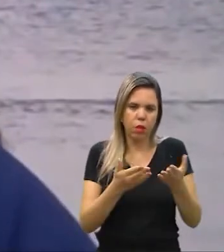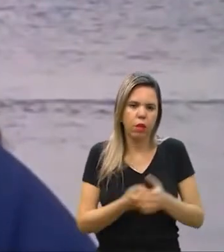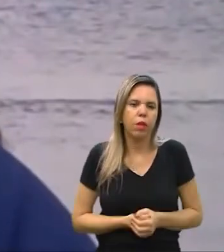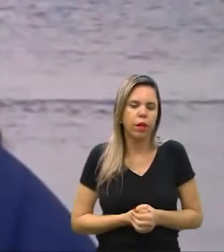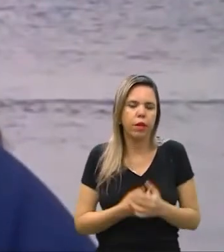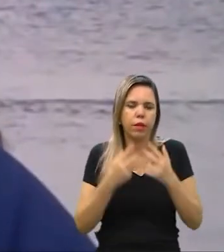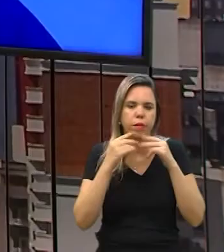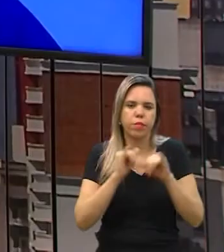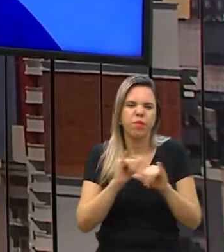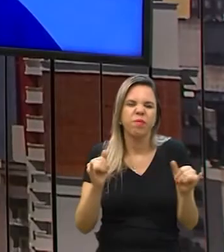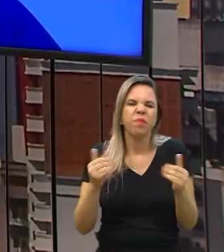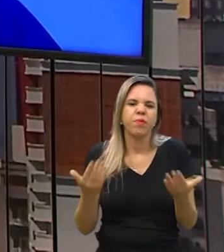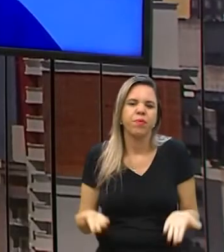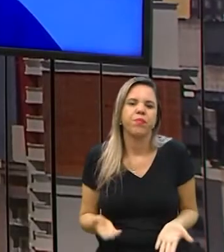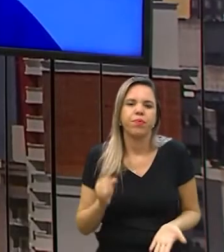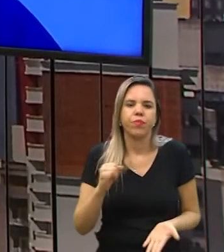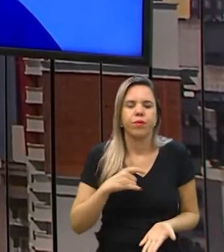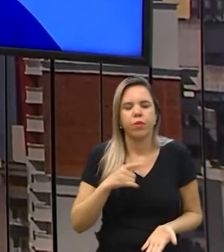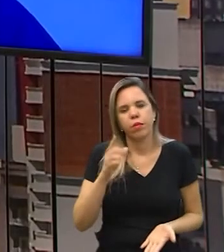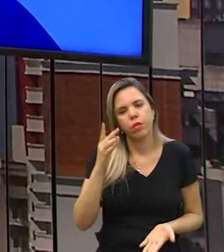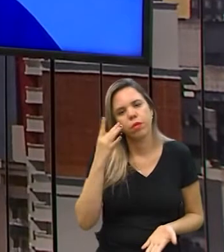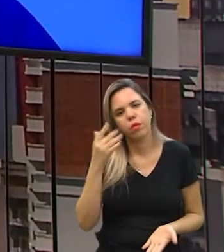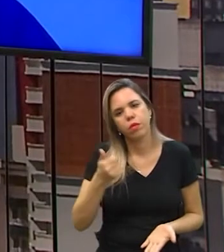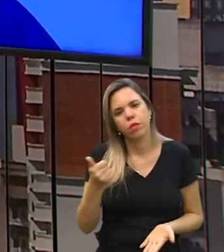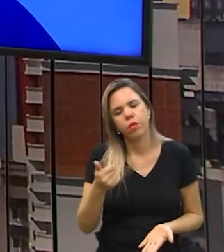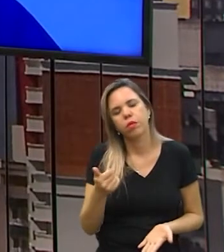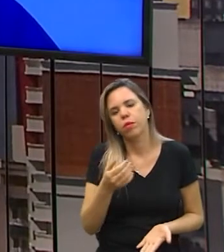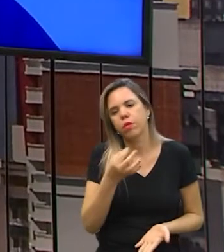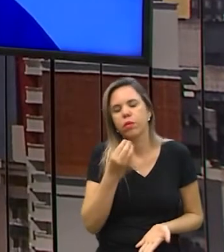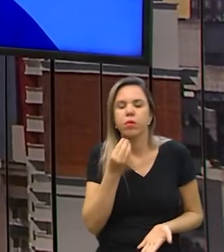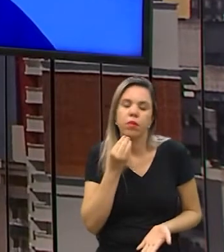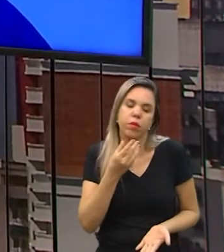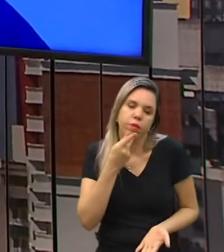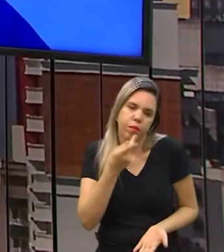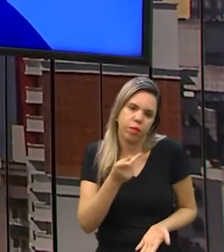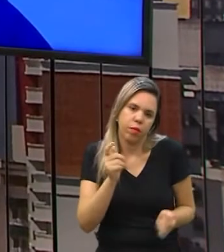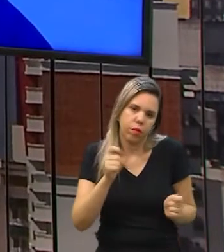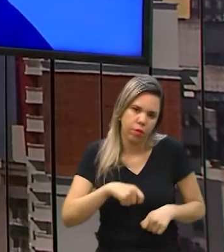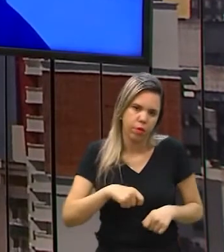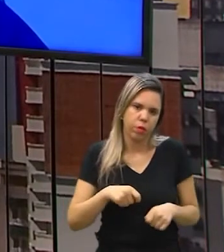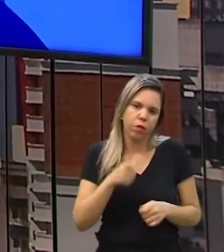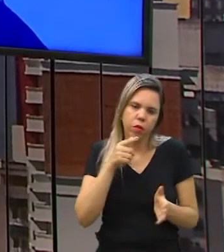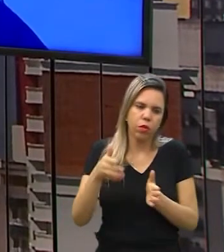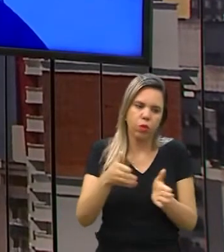essa notícia. Se a gente for considerar a primeira hipótese, Francine, caso tenha sido uma